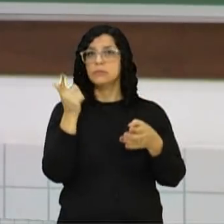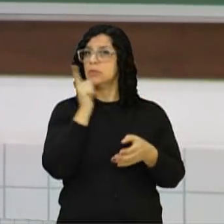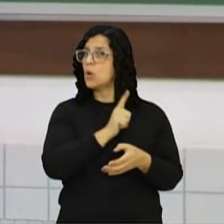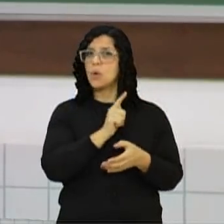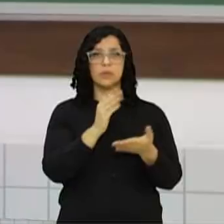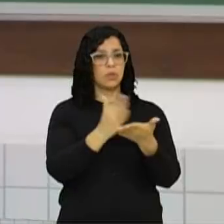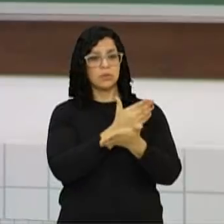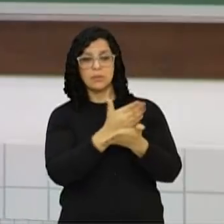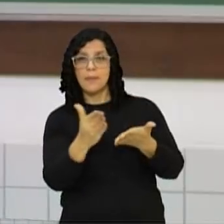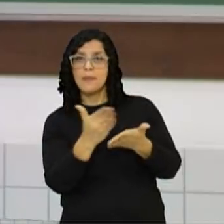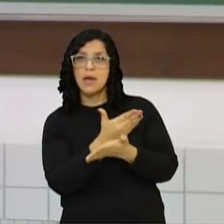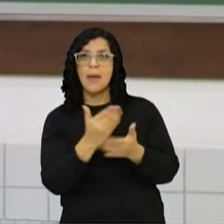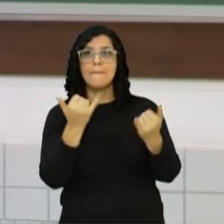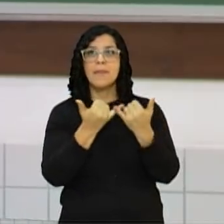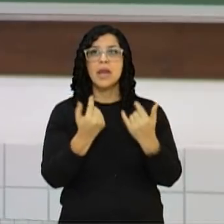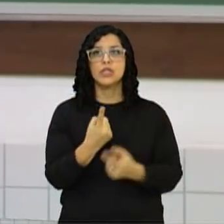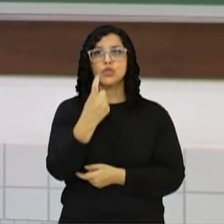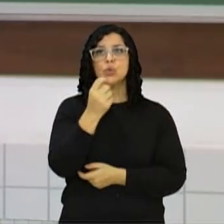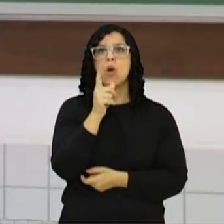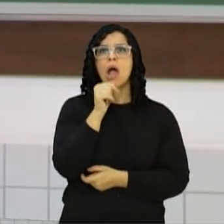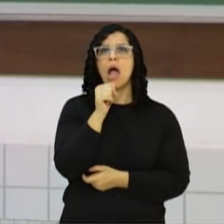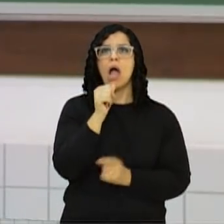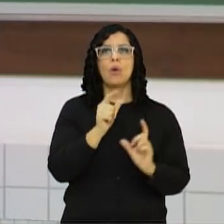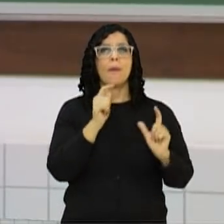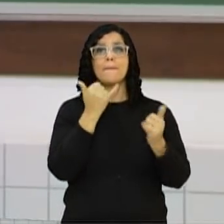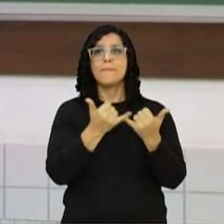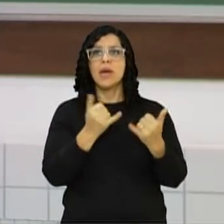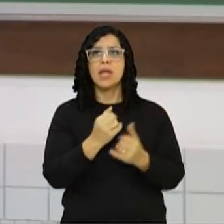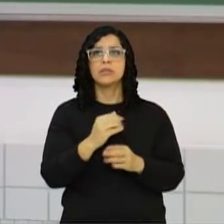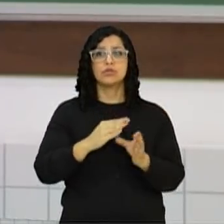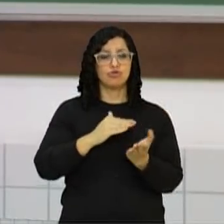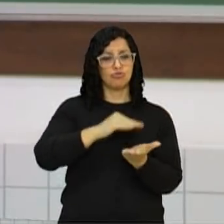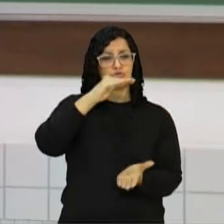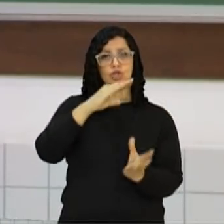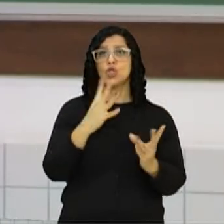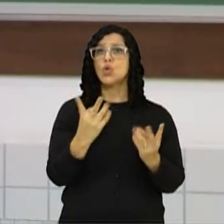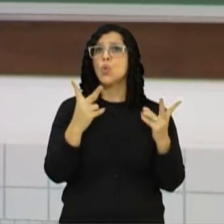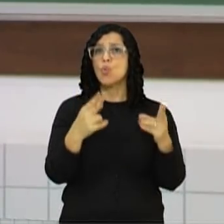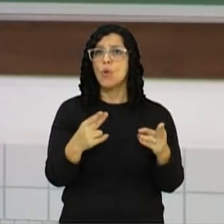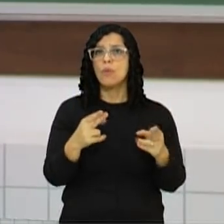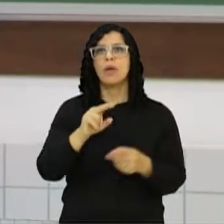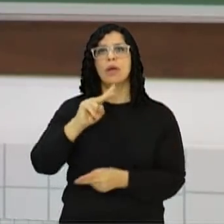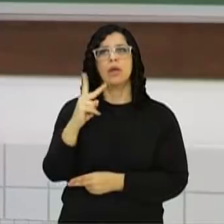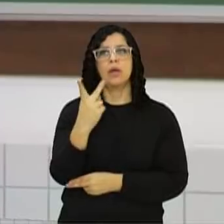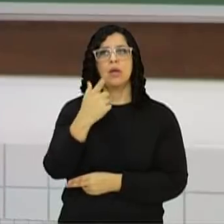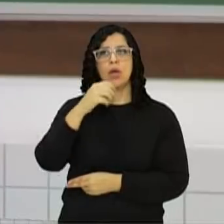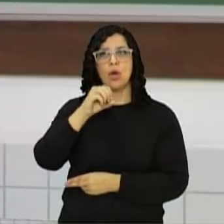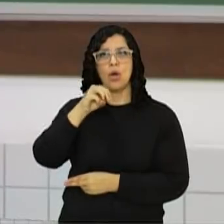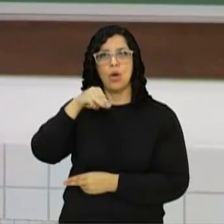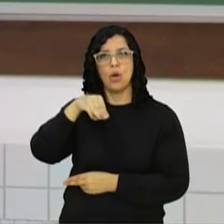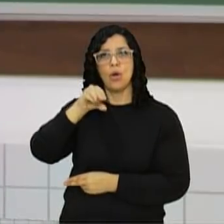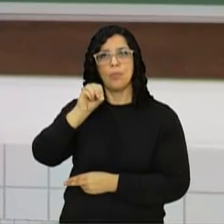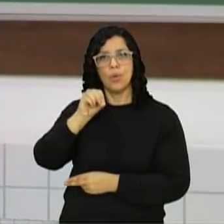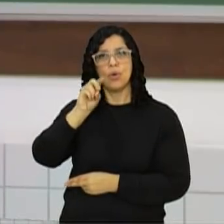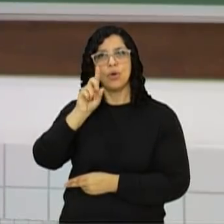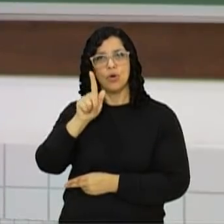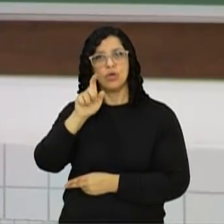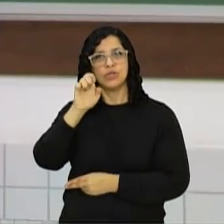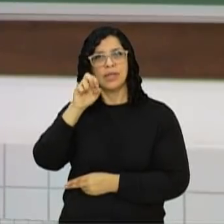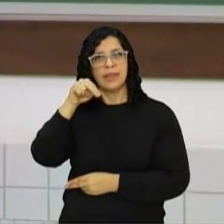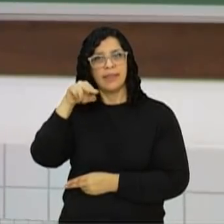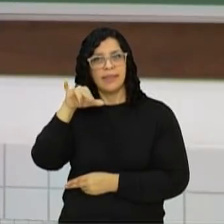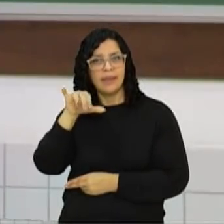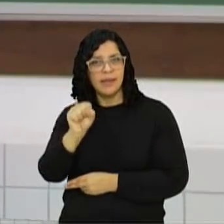eu identifico uma coisa única, uma fase só, homogênea, eu não consigo reconhecer os